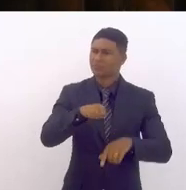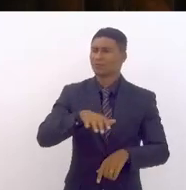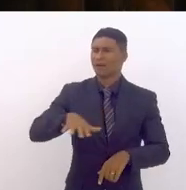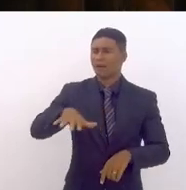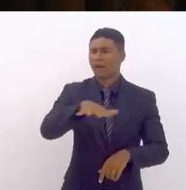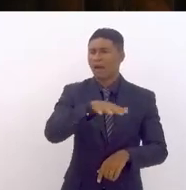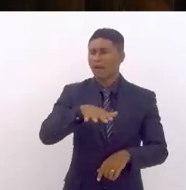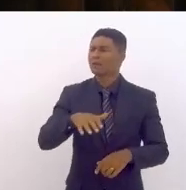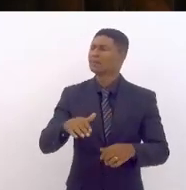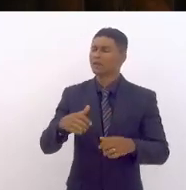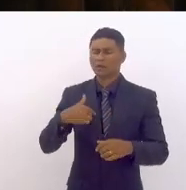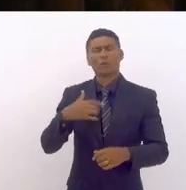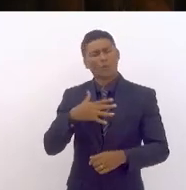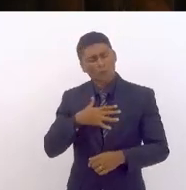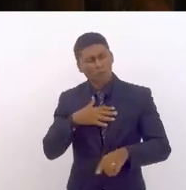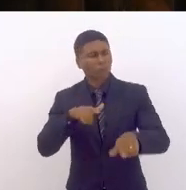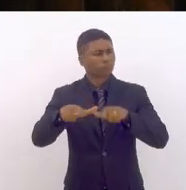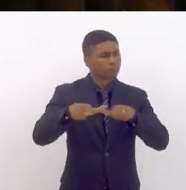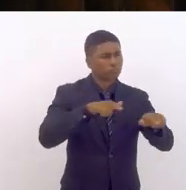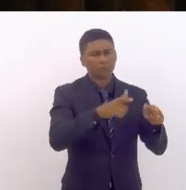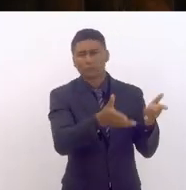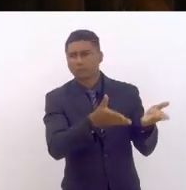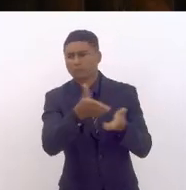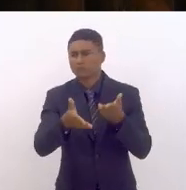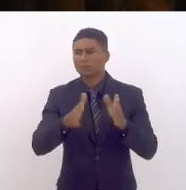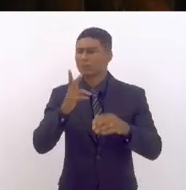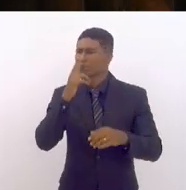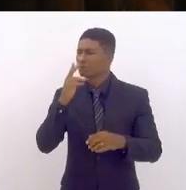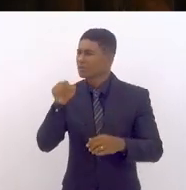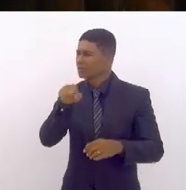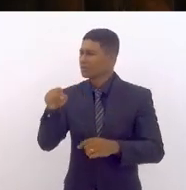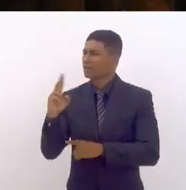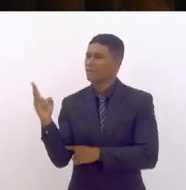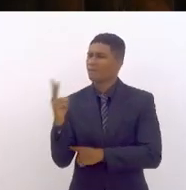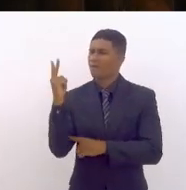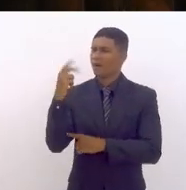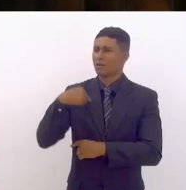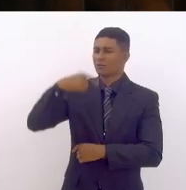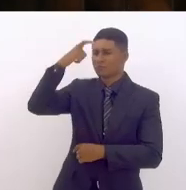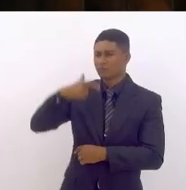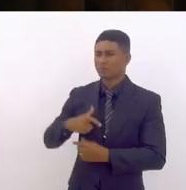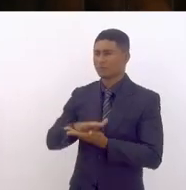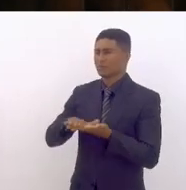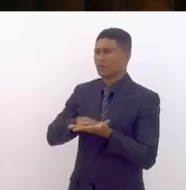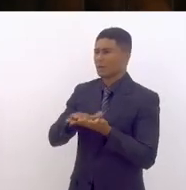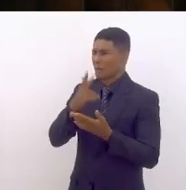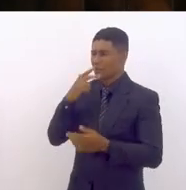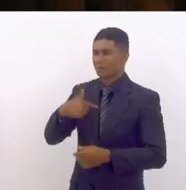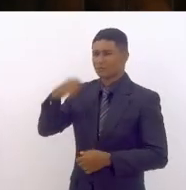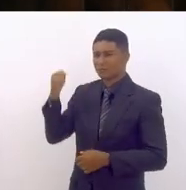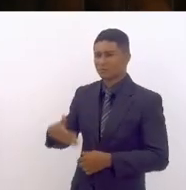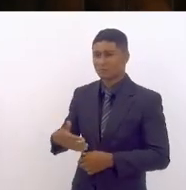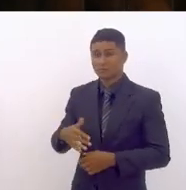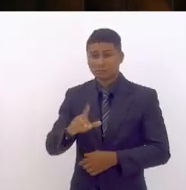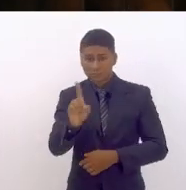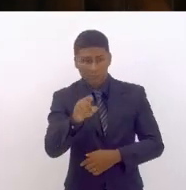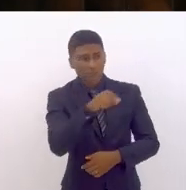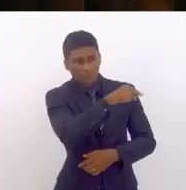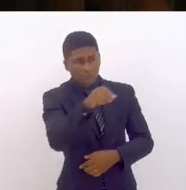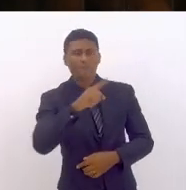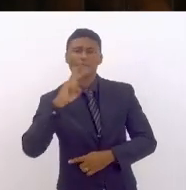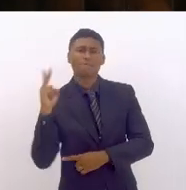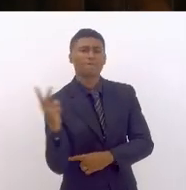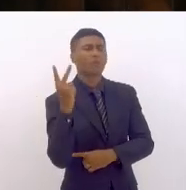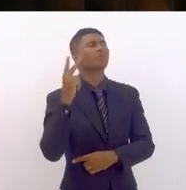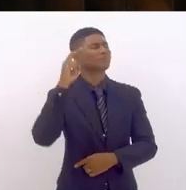tão gratificante, mas que não tem o reconhecimento ali no final das contas. Vocês são valorizados,